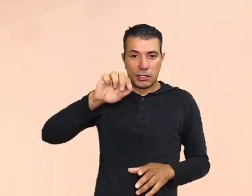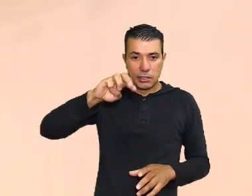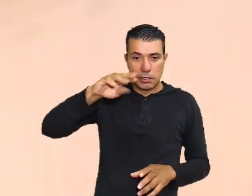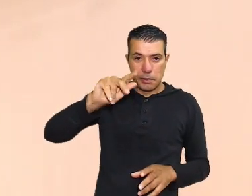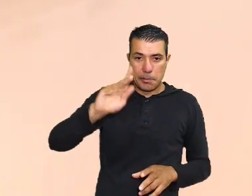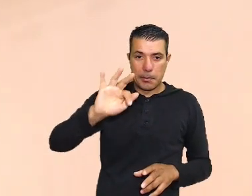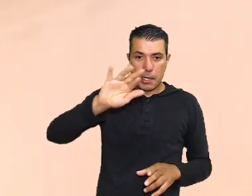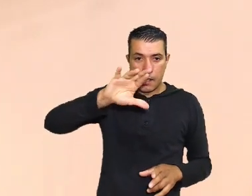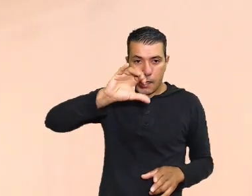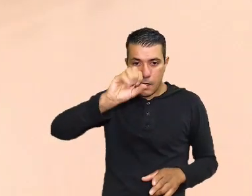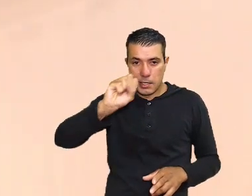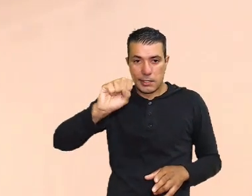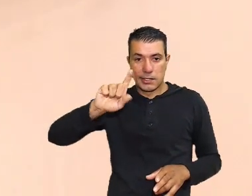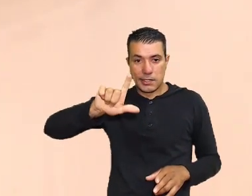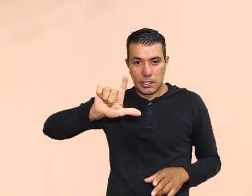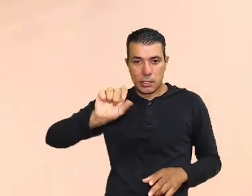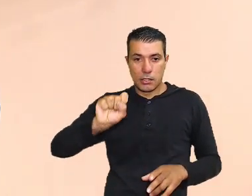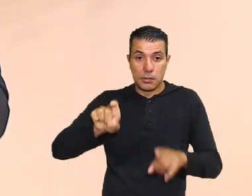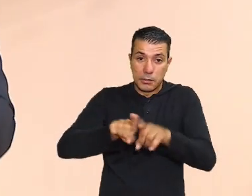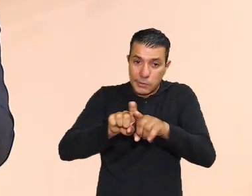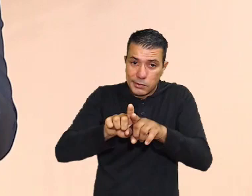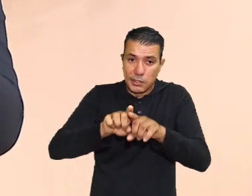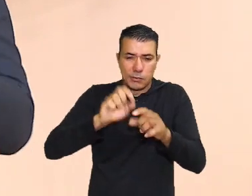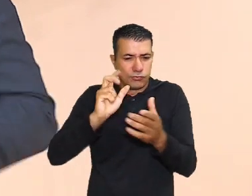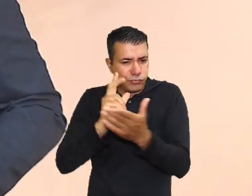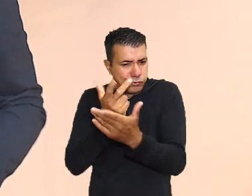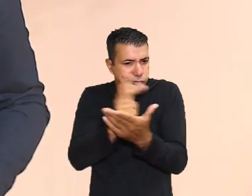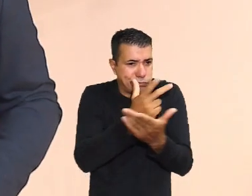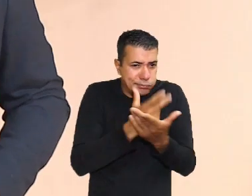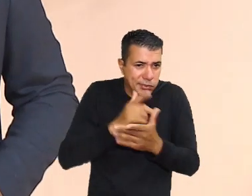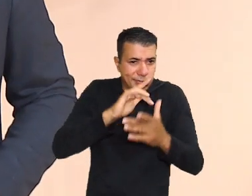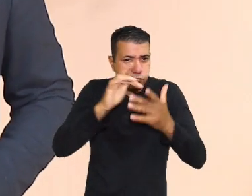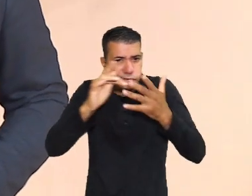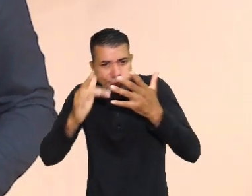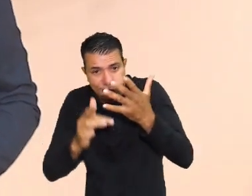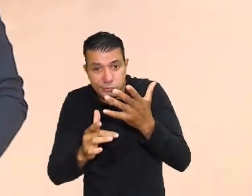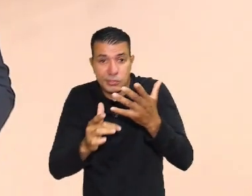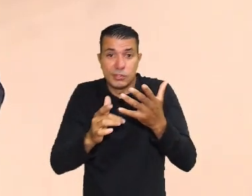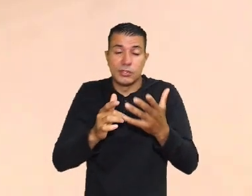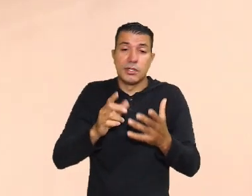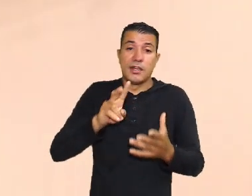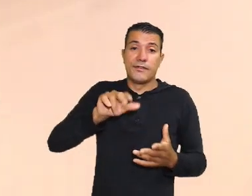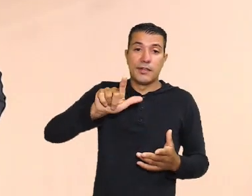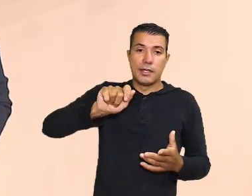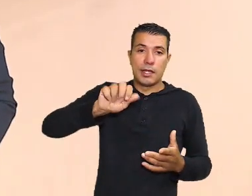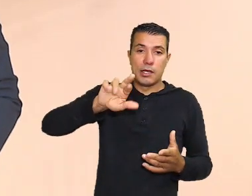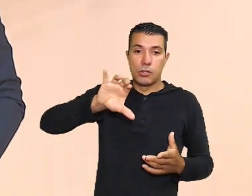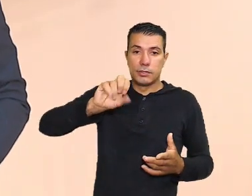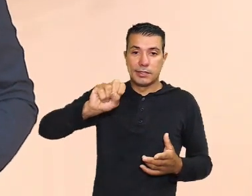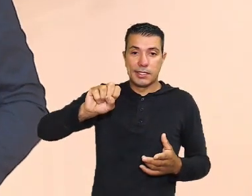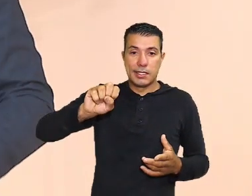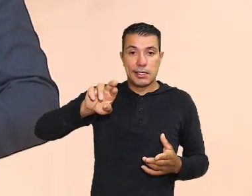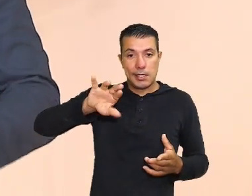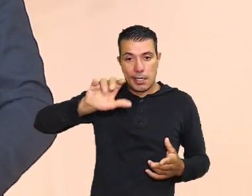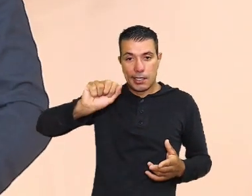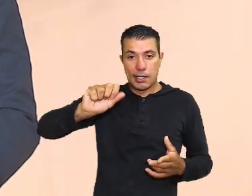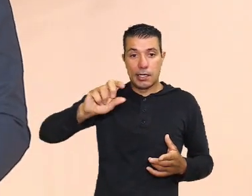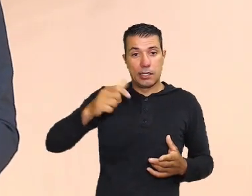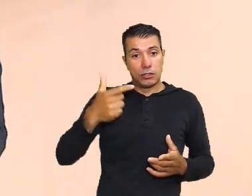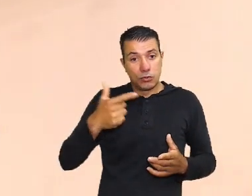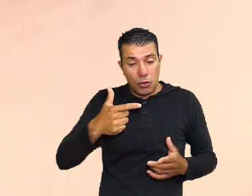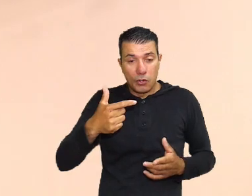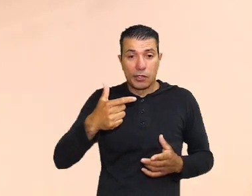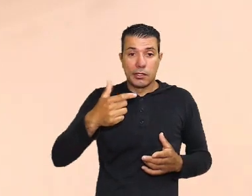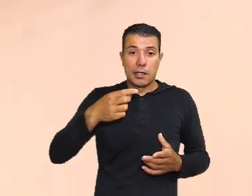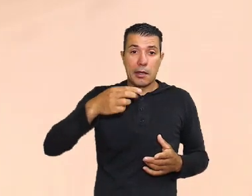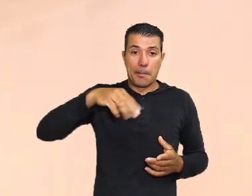Joselaine Souza, também as igrejas representadas aqui de Vila Roseira 2 e também a igreja de